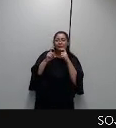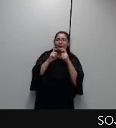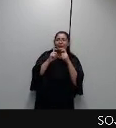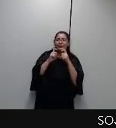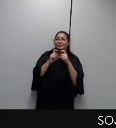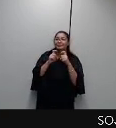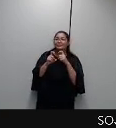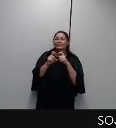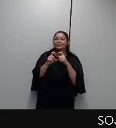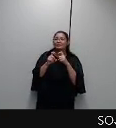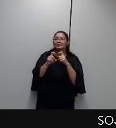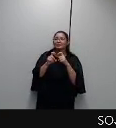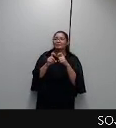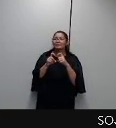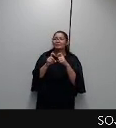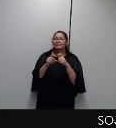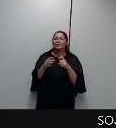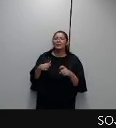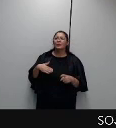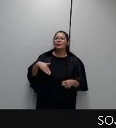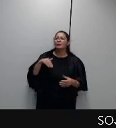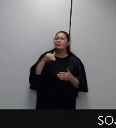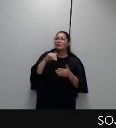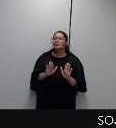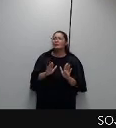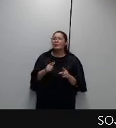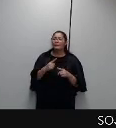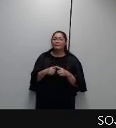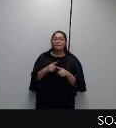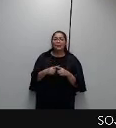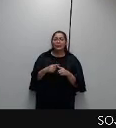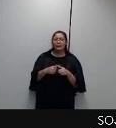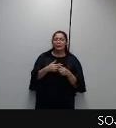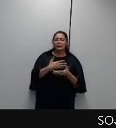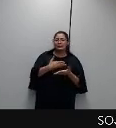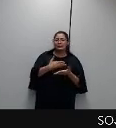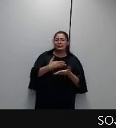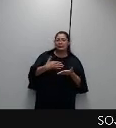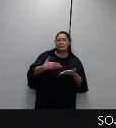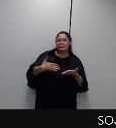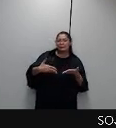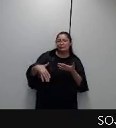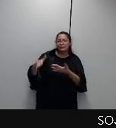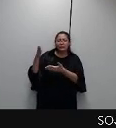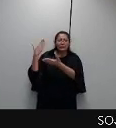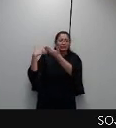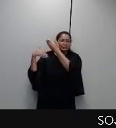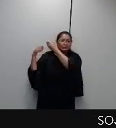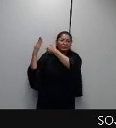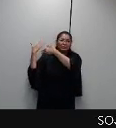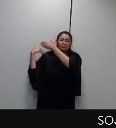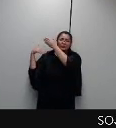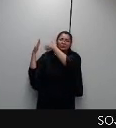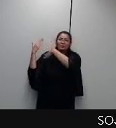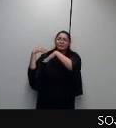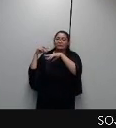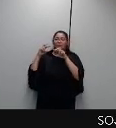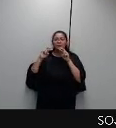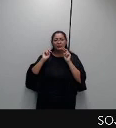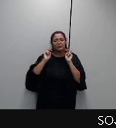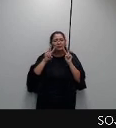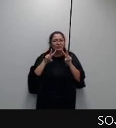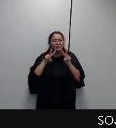base no pote ministrar mal o rádio Novo Tempo que Passou a precariedade eu tenho impressão Presidente